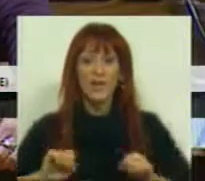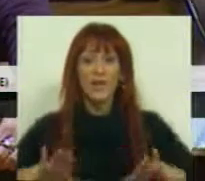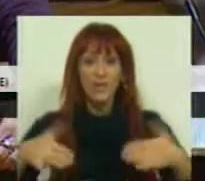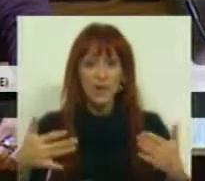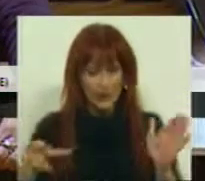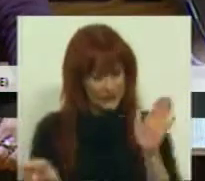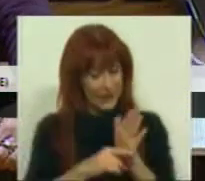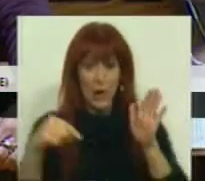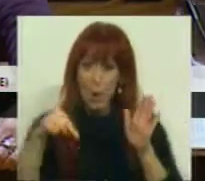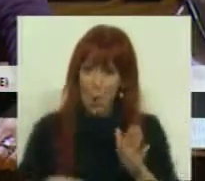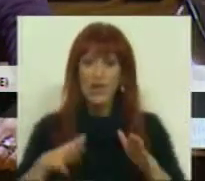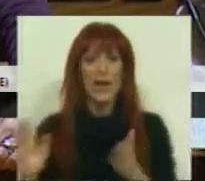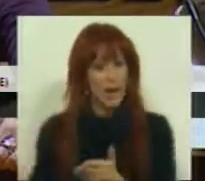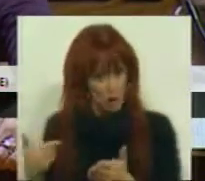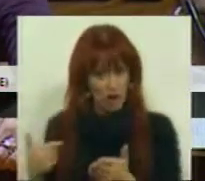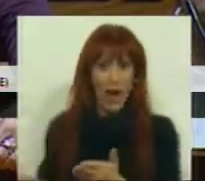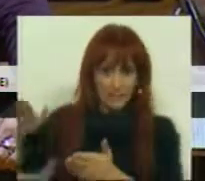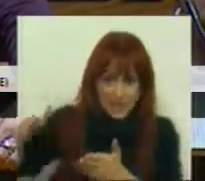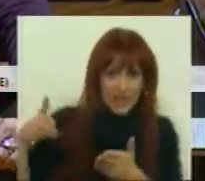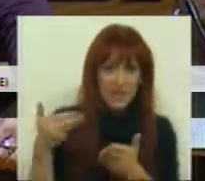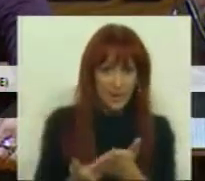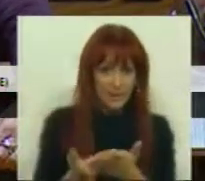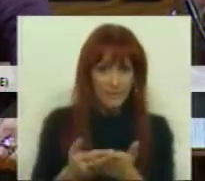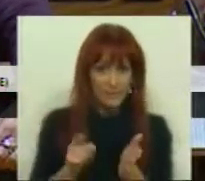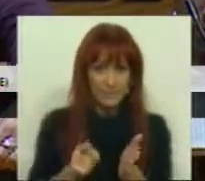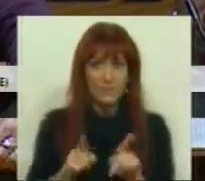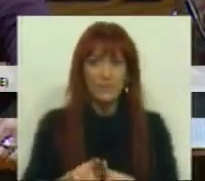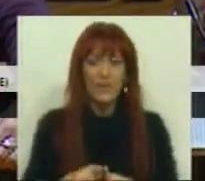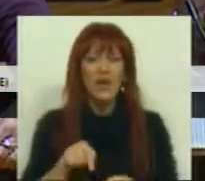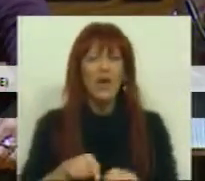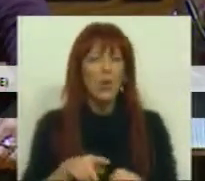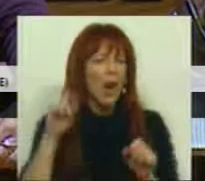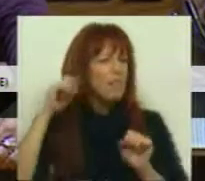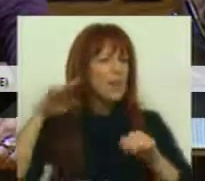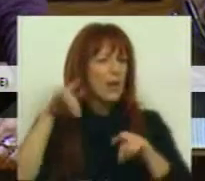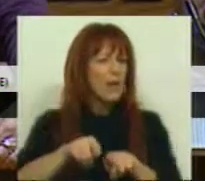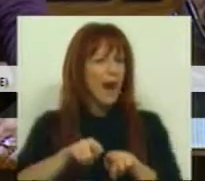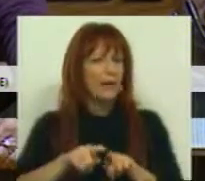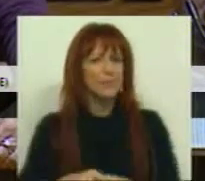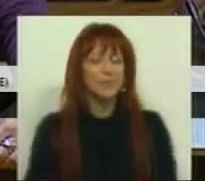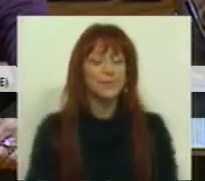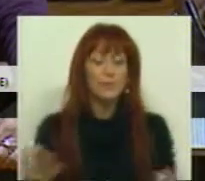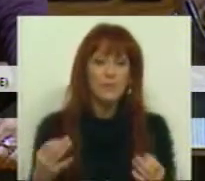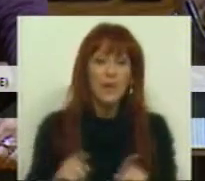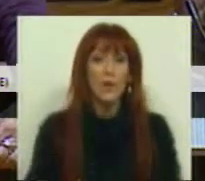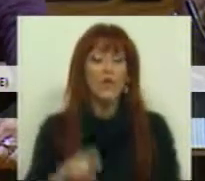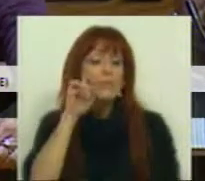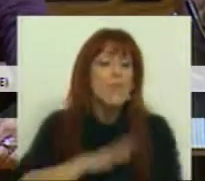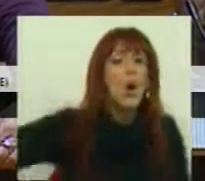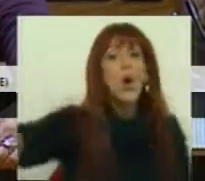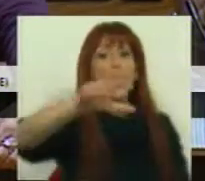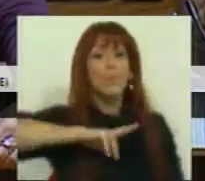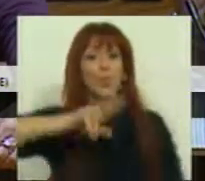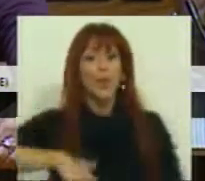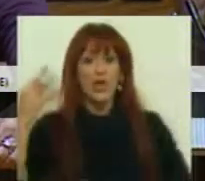iniciativa legislativa que aqui apresentamos situa exatamente nesta prioridade, a da efetiva cobertura